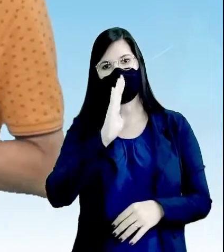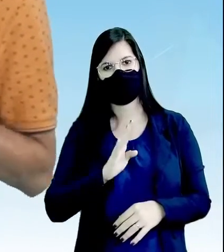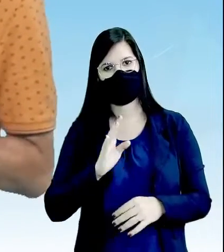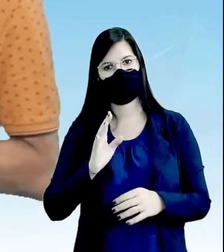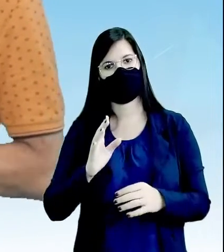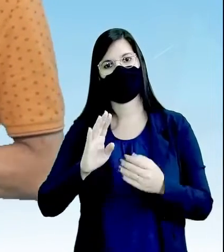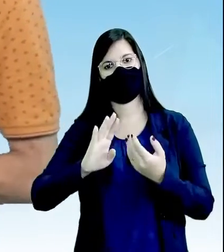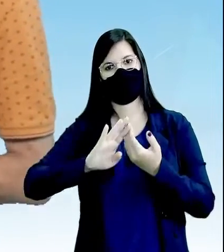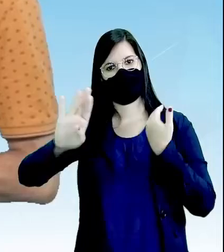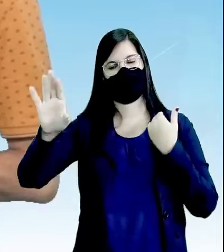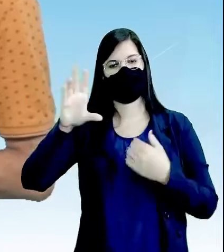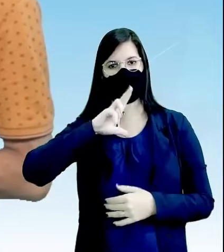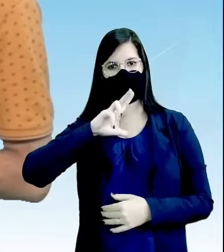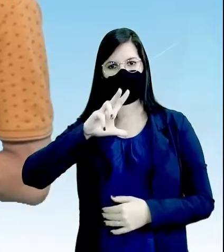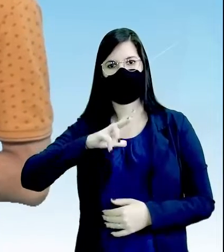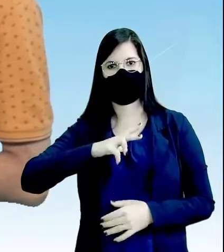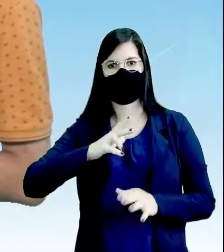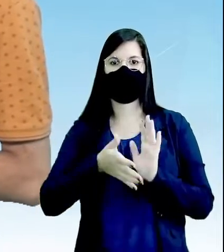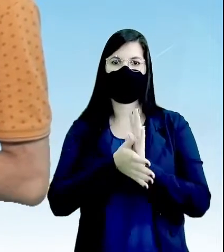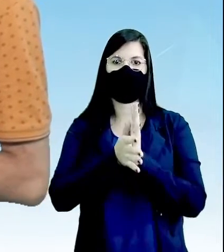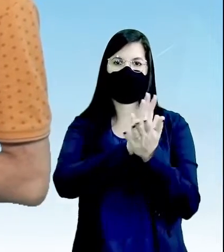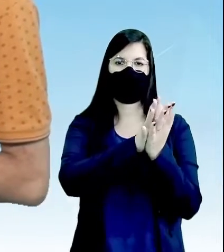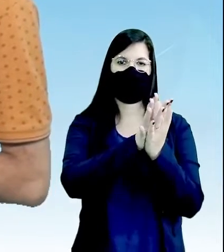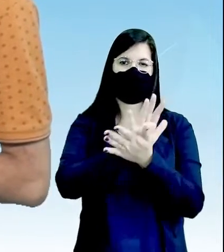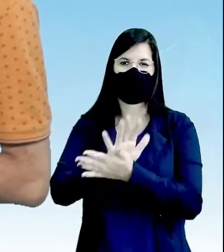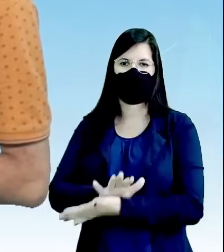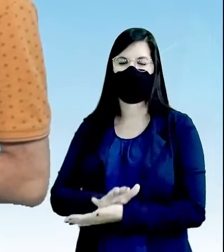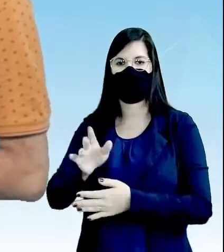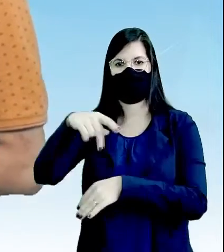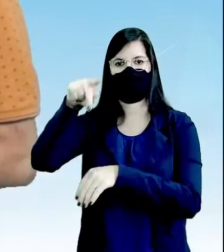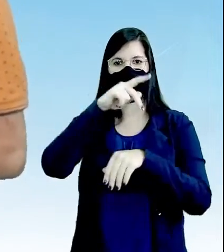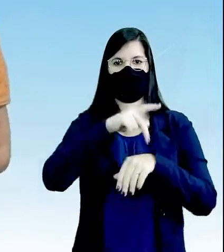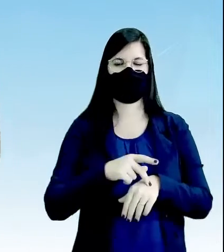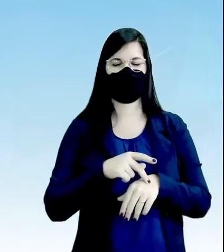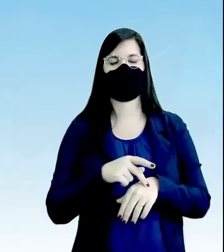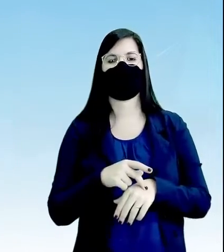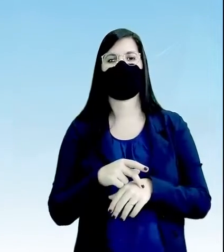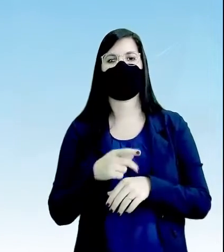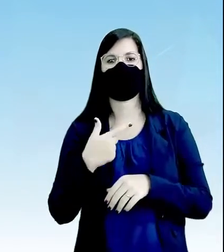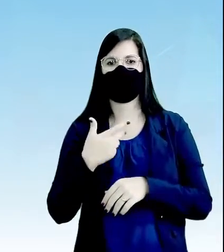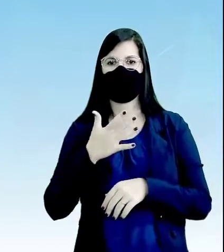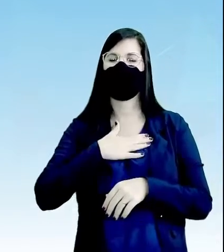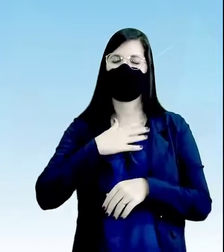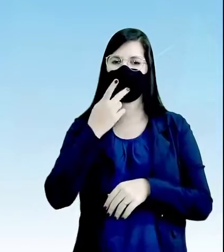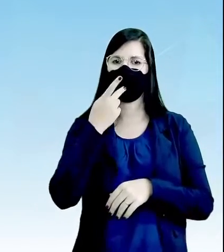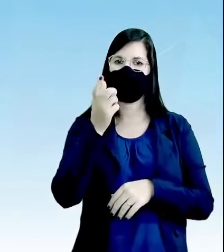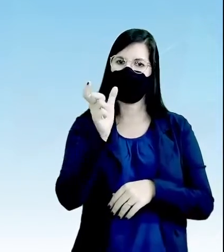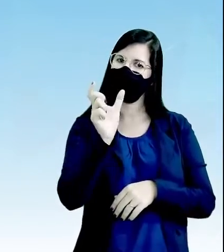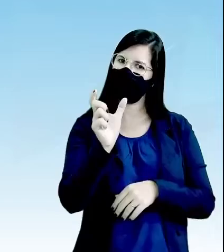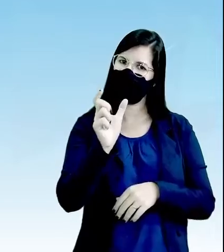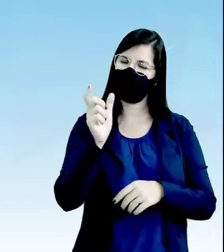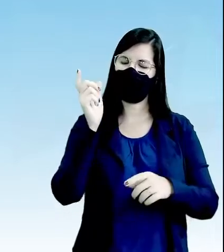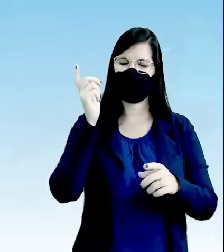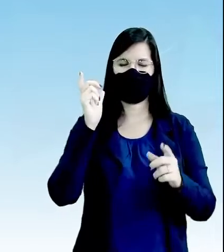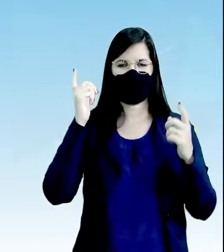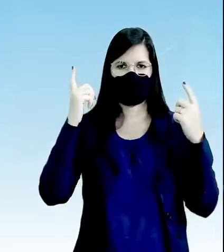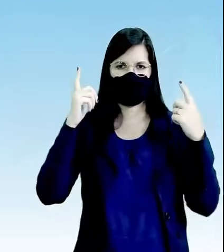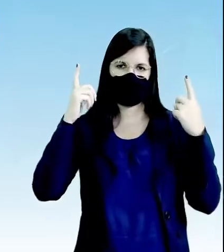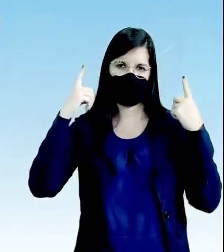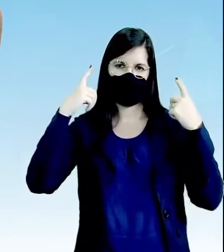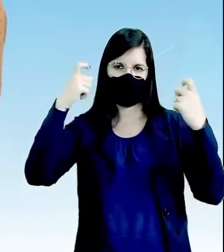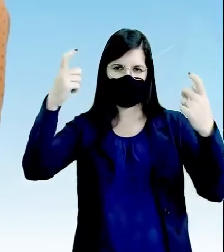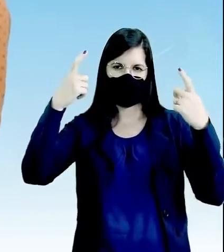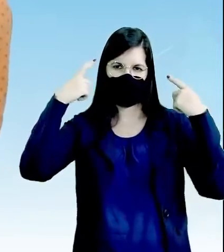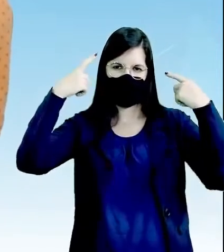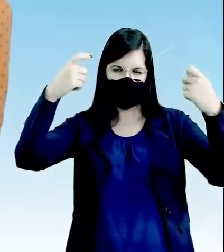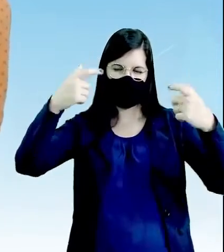Portugal, que oprimia o nosso país. Eu gostei muito quando o senhor falou a palavra revolucionário, consciente, né? O grito de